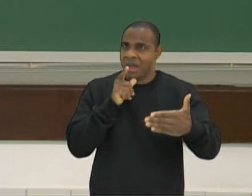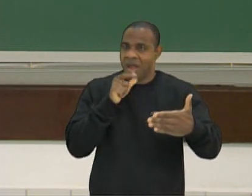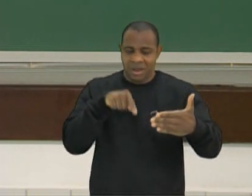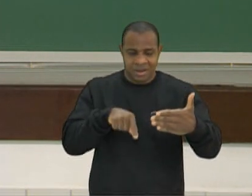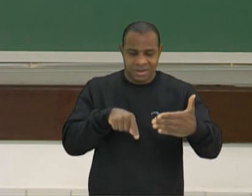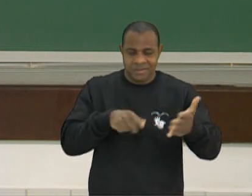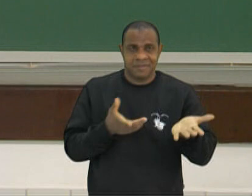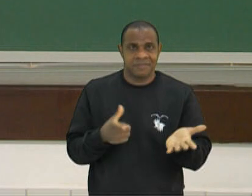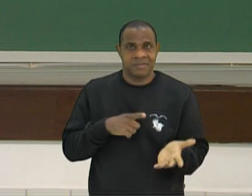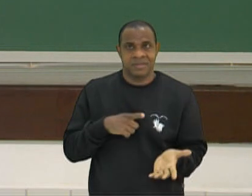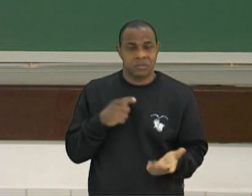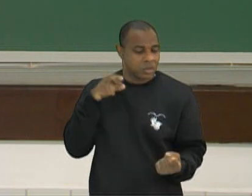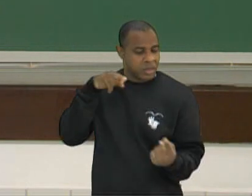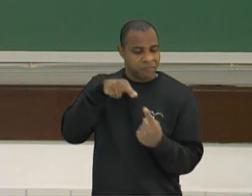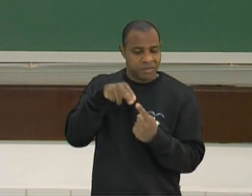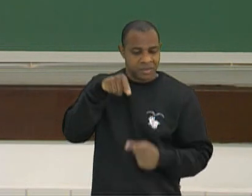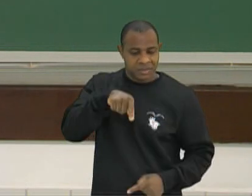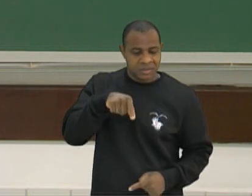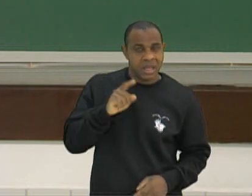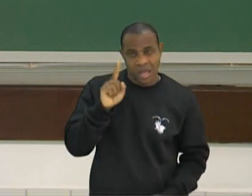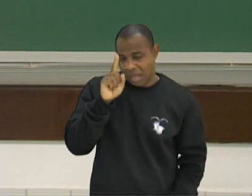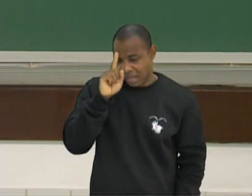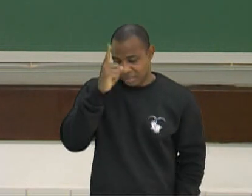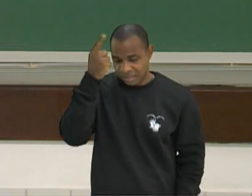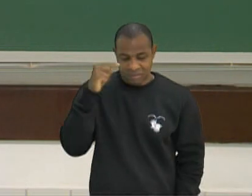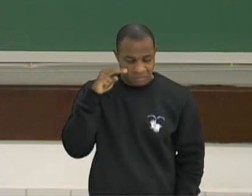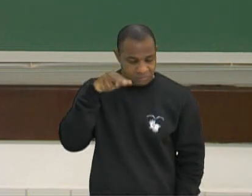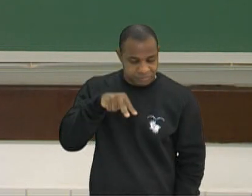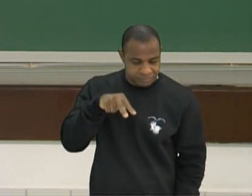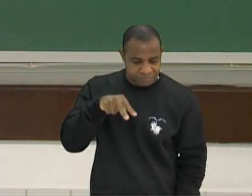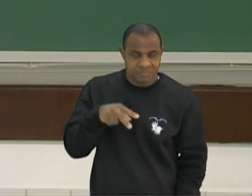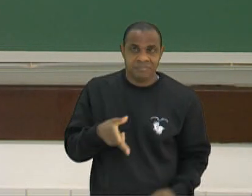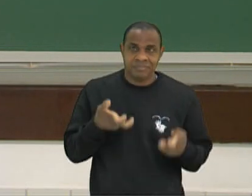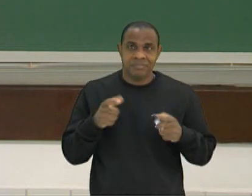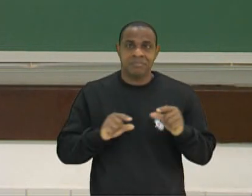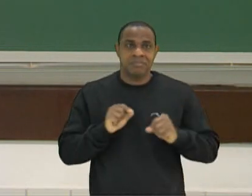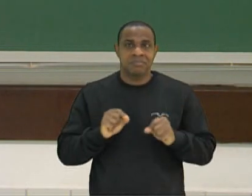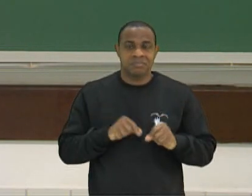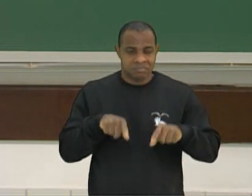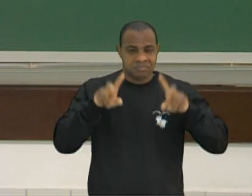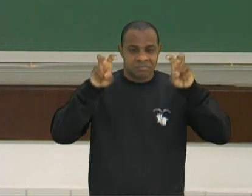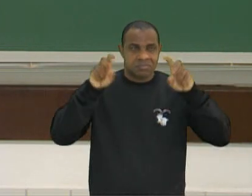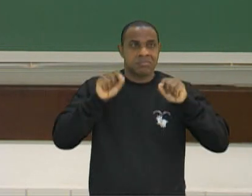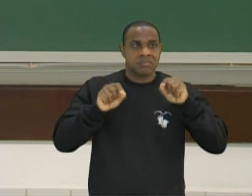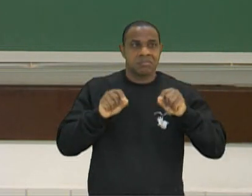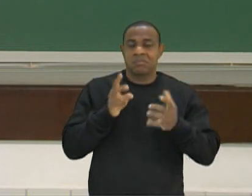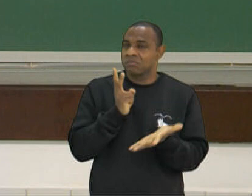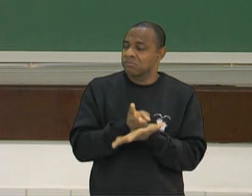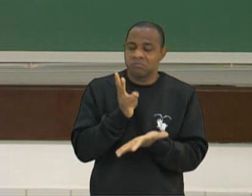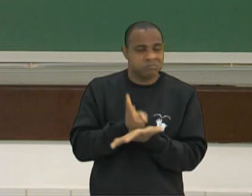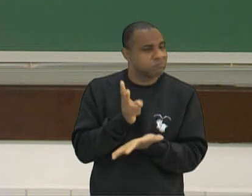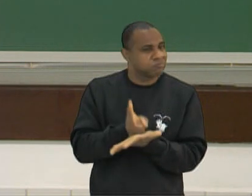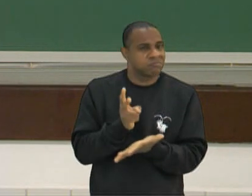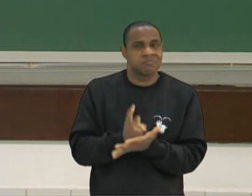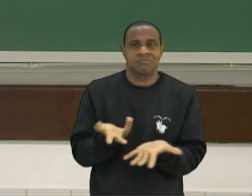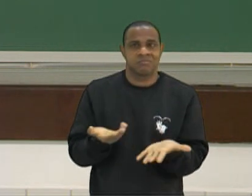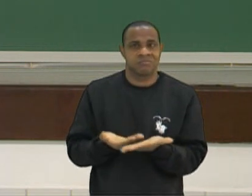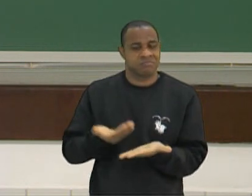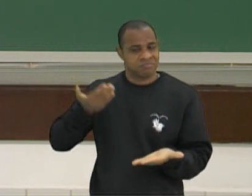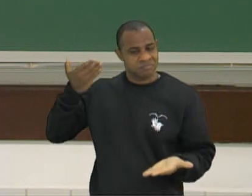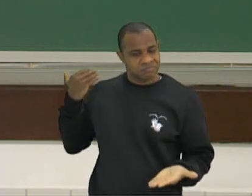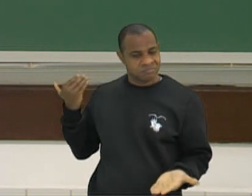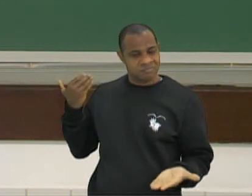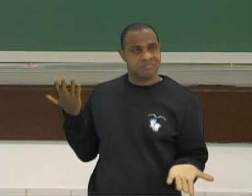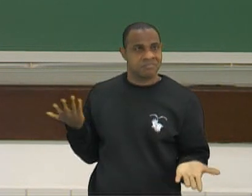referência. Então, a ideia que você venha estar trabalhando em cima dessa temática é o mesmo meio. O que é o mesmo meio?